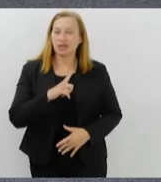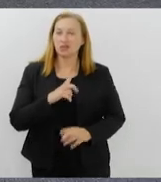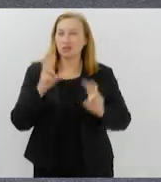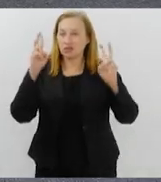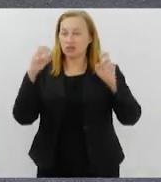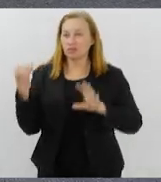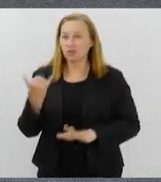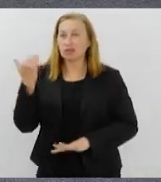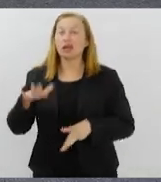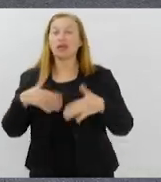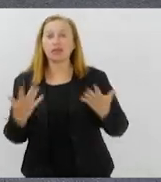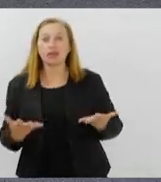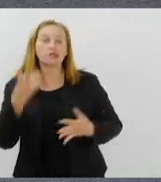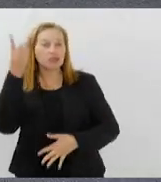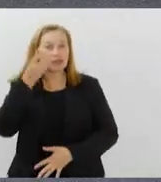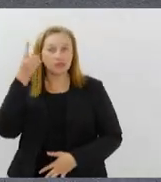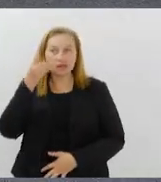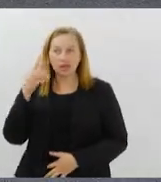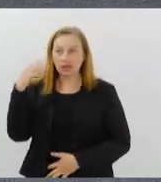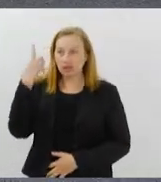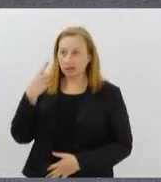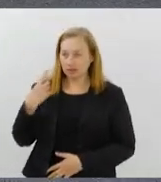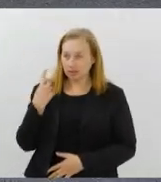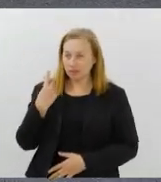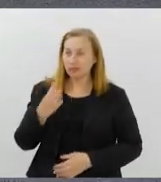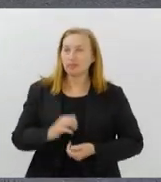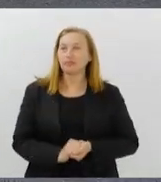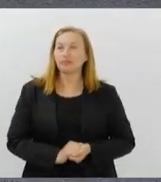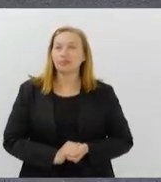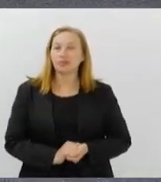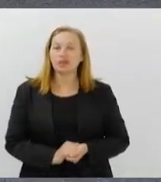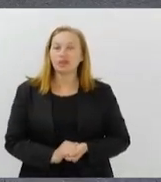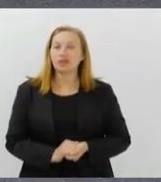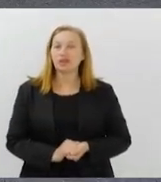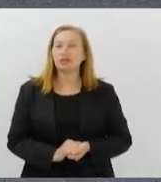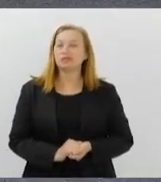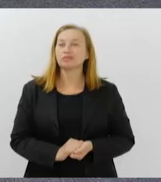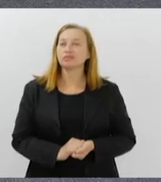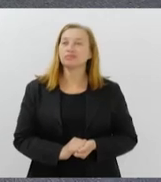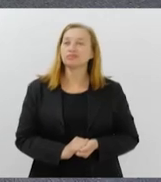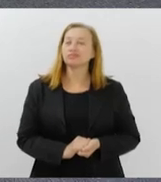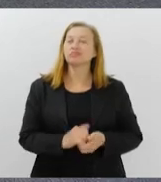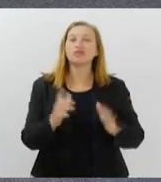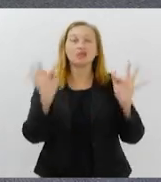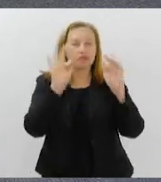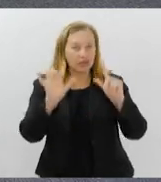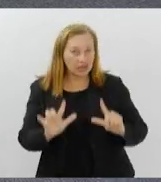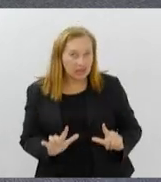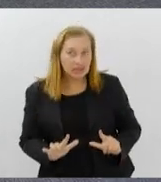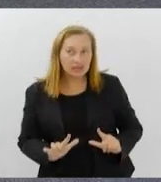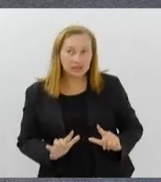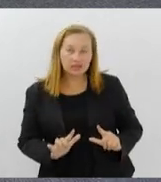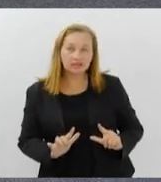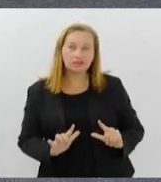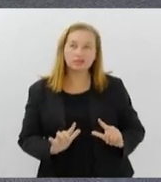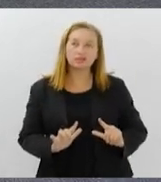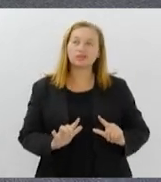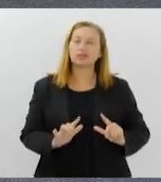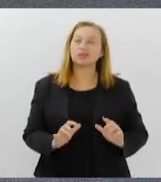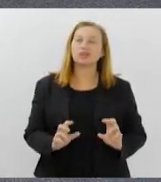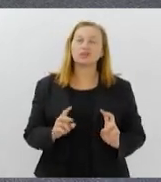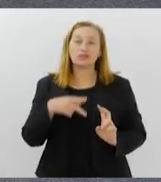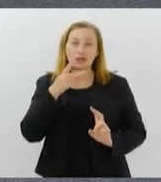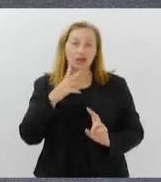importante. Então, deputada Dani Monteiro, Vossa Excelência e deputado Serafini foram felizes em acentuar